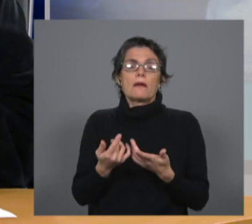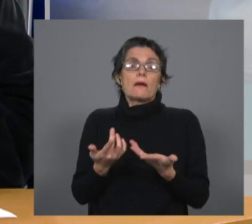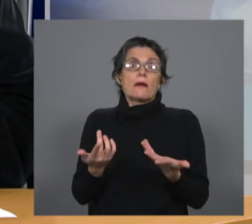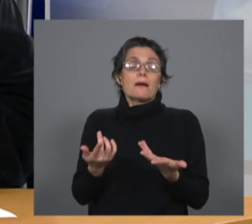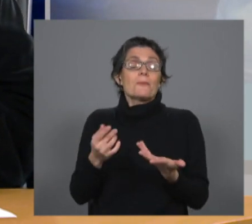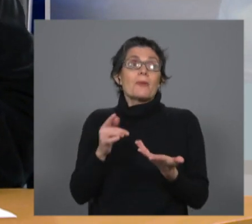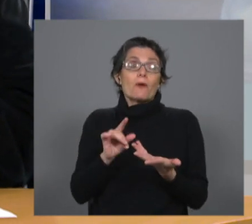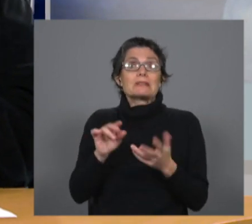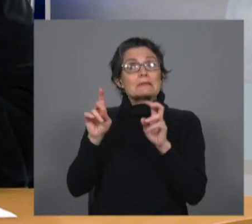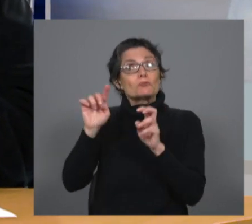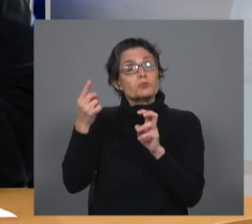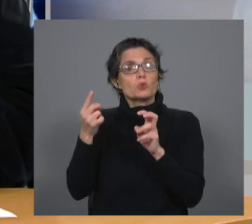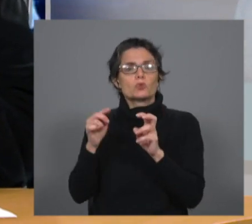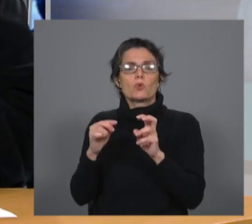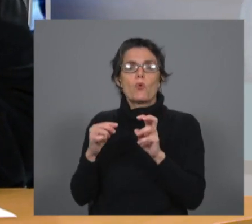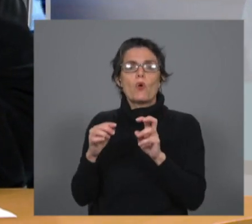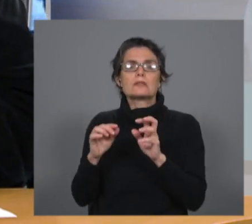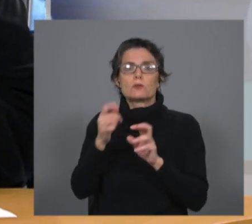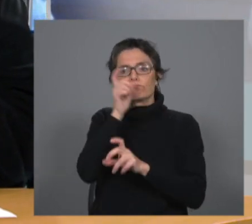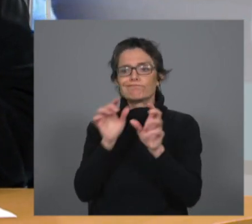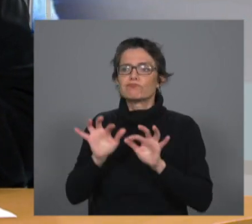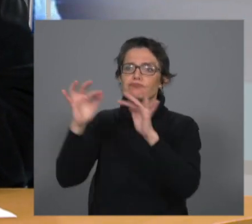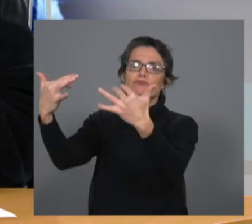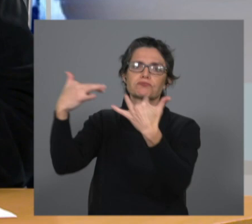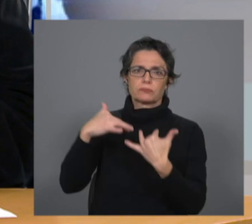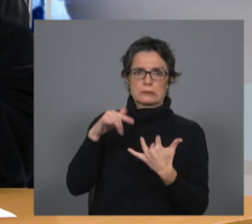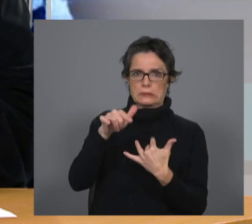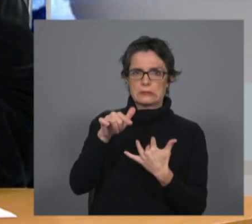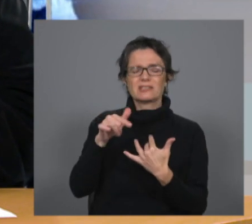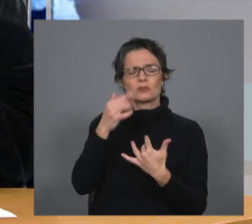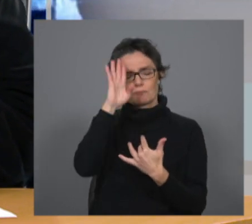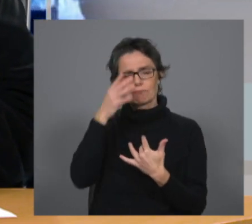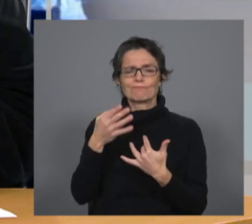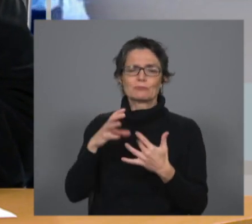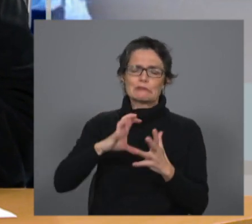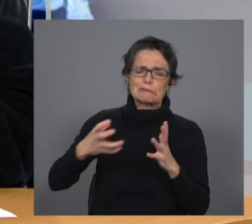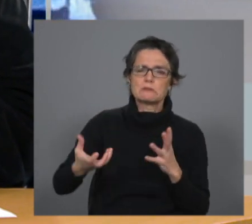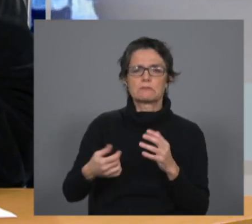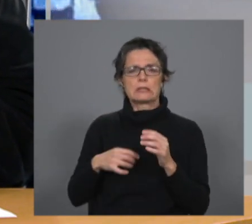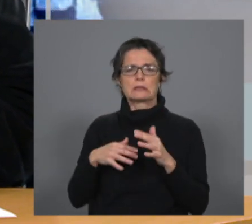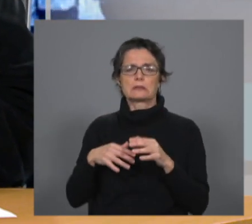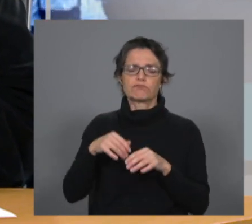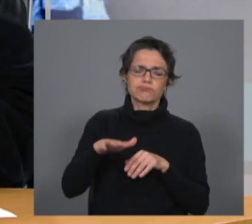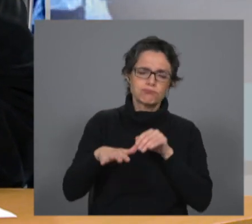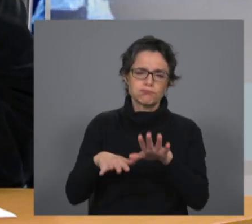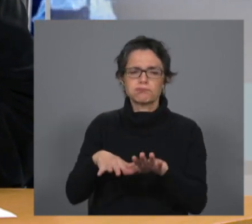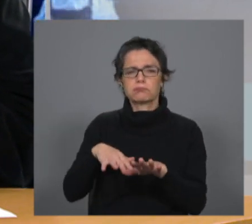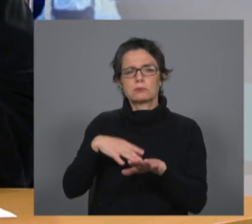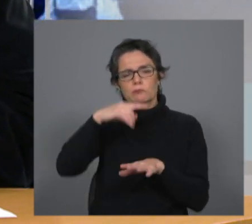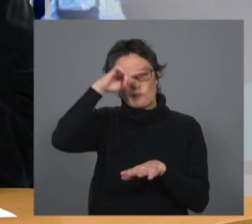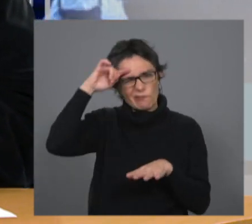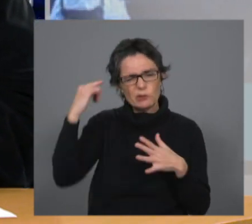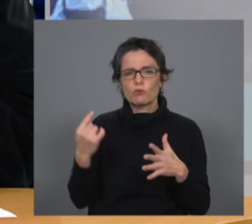das migrações. Um processo que conhecemos, que tem vindo a marcar passo, que tem criado grandes desuniões na União